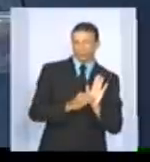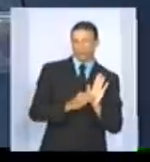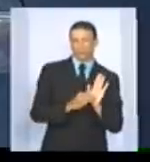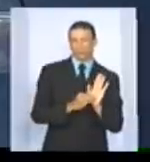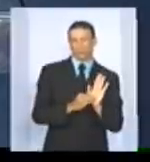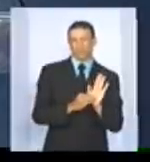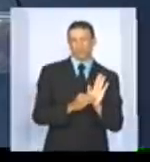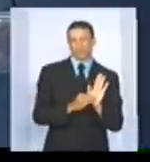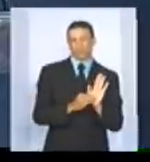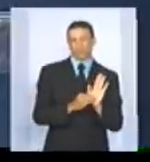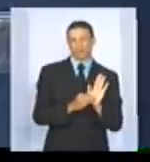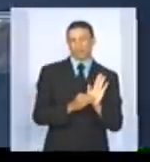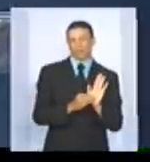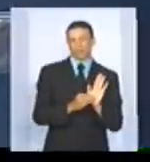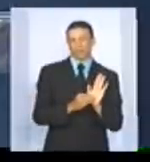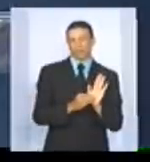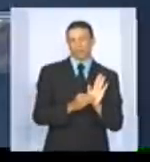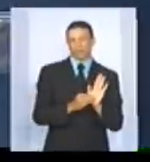tal dispositivo